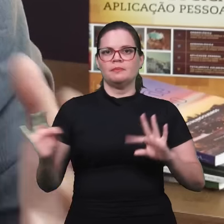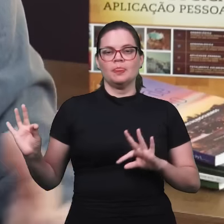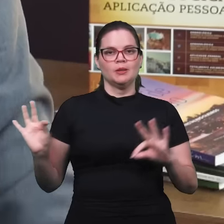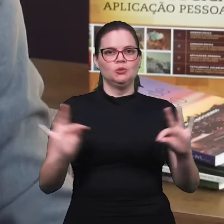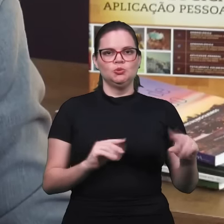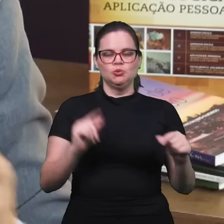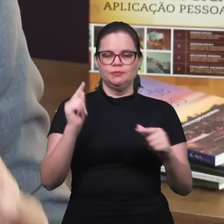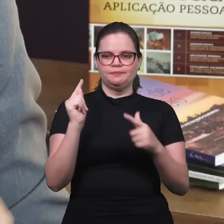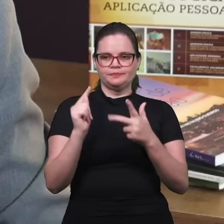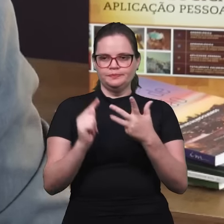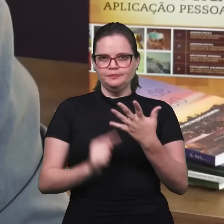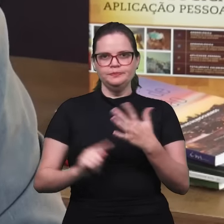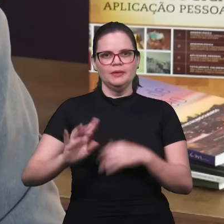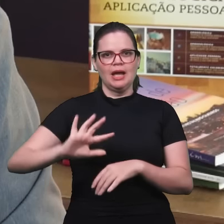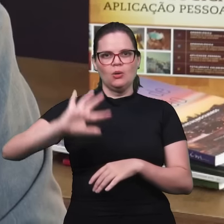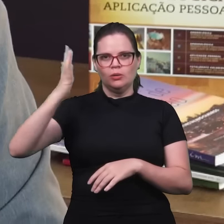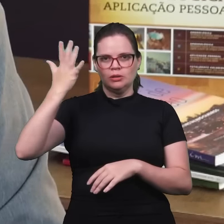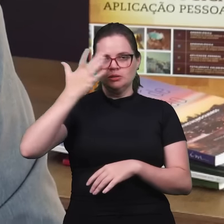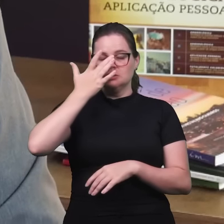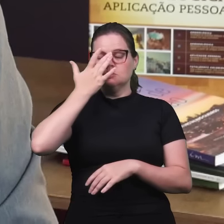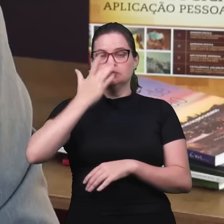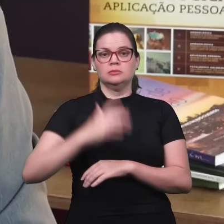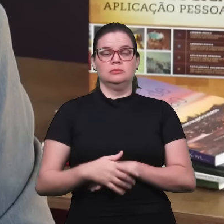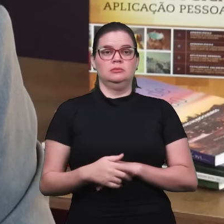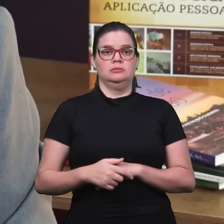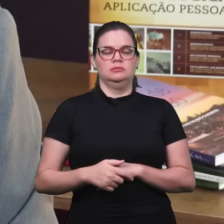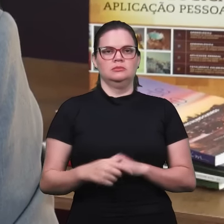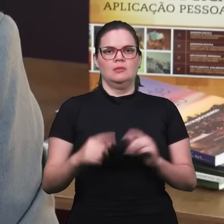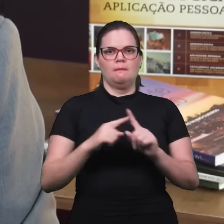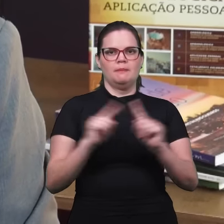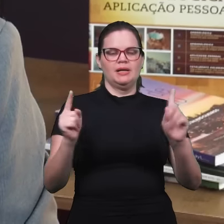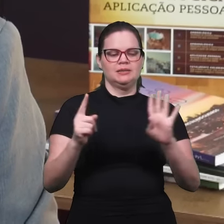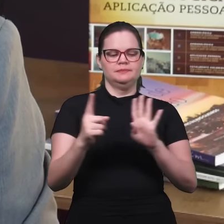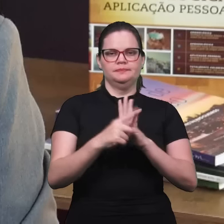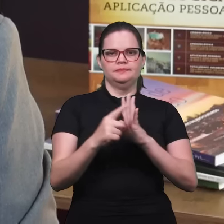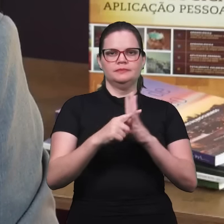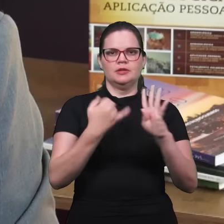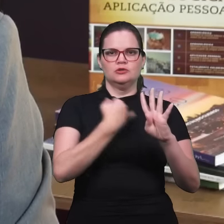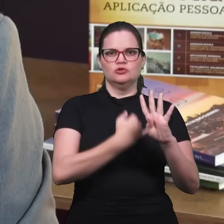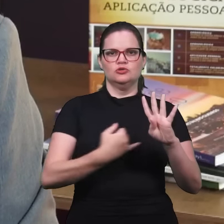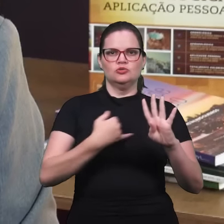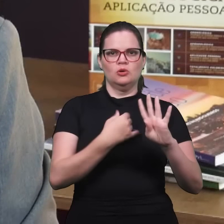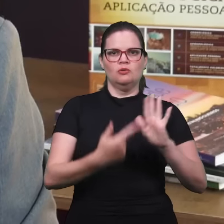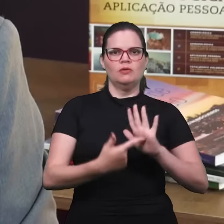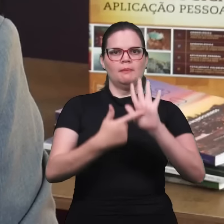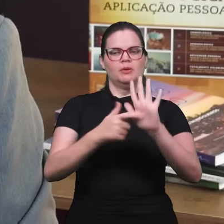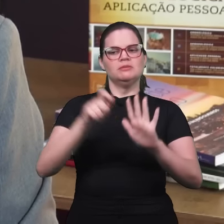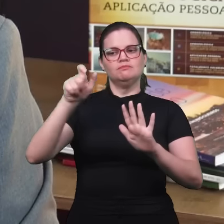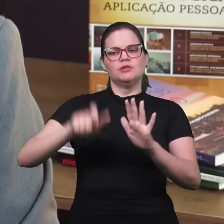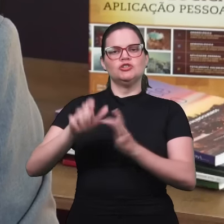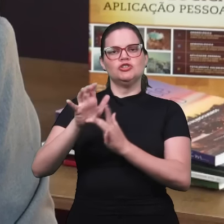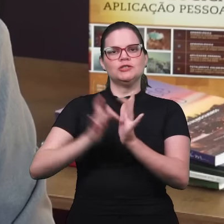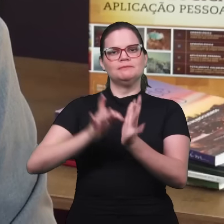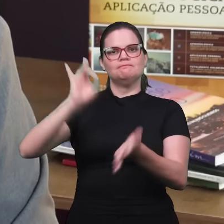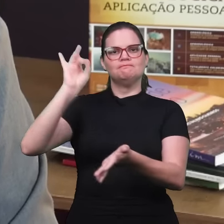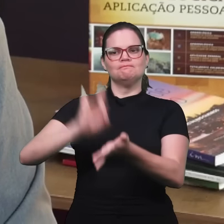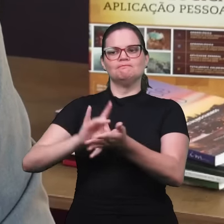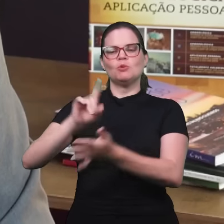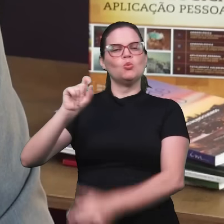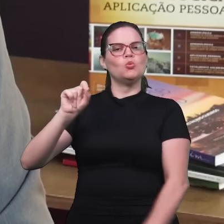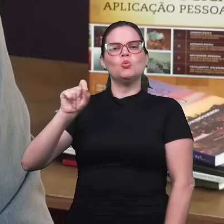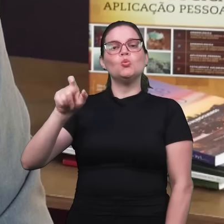fatos ali que aconteceram, mas João ele vai trazer Jesus como ele era e quem ele é, né?